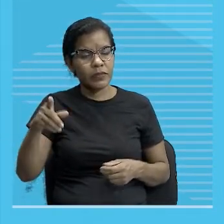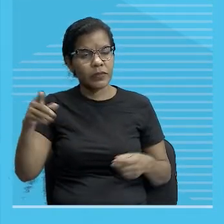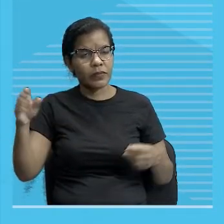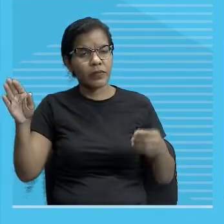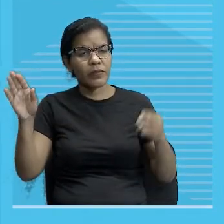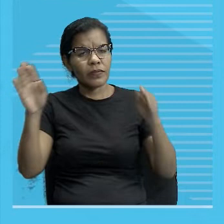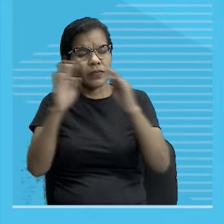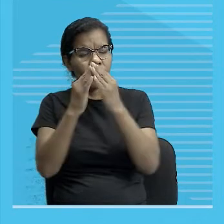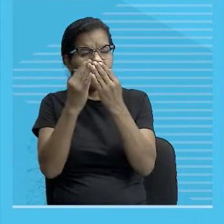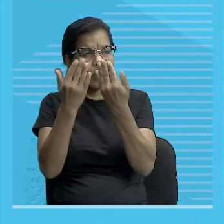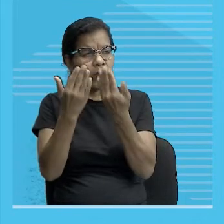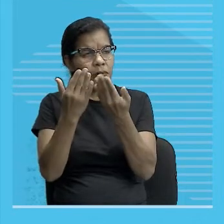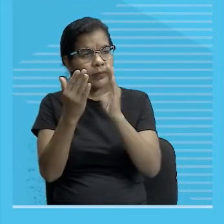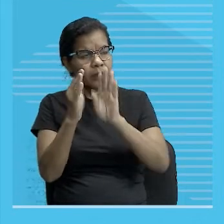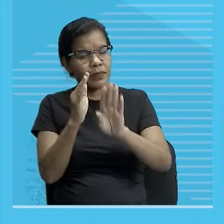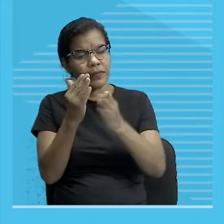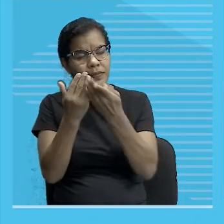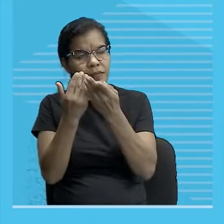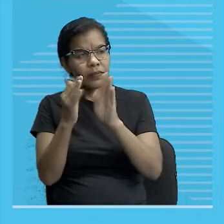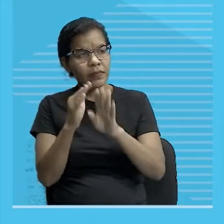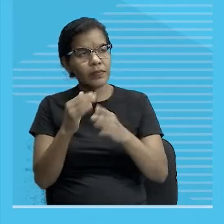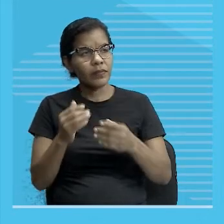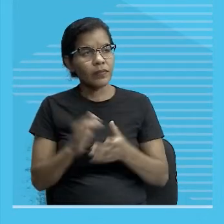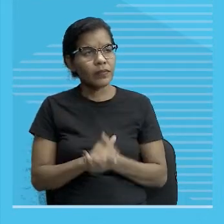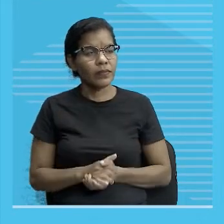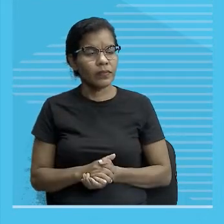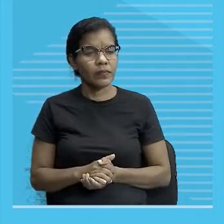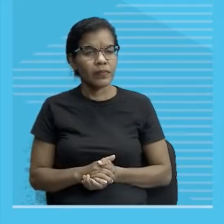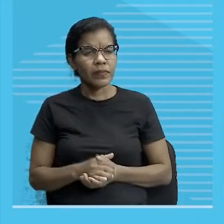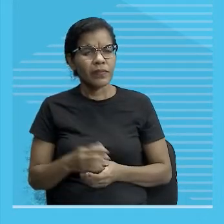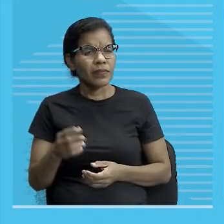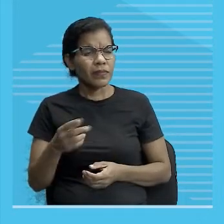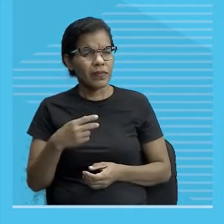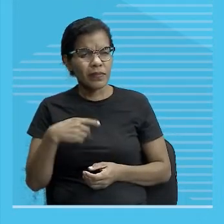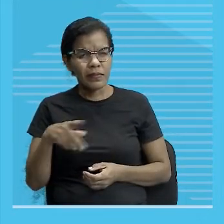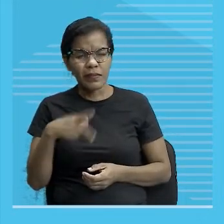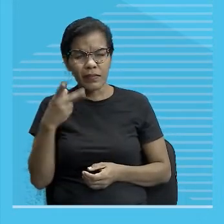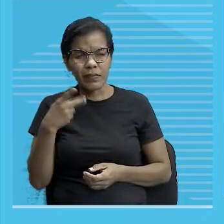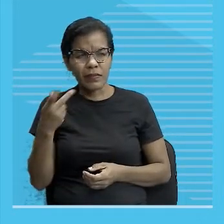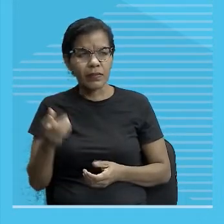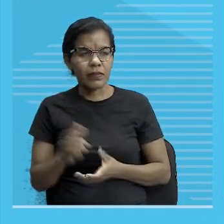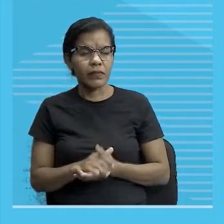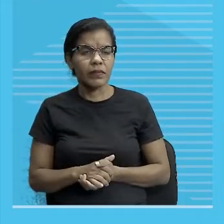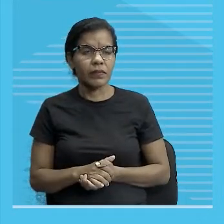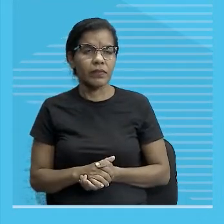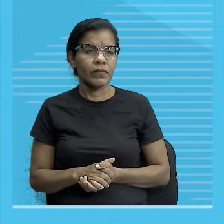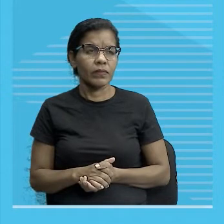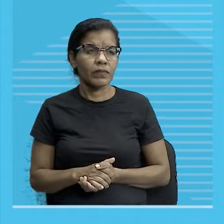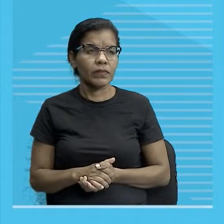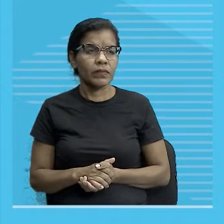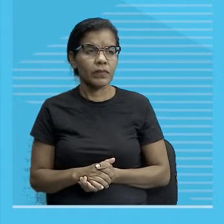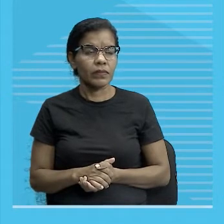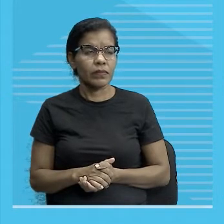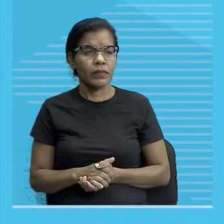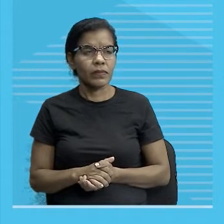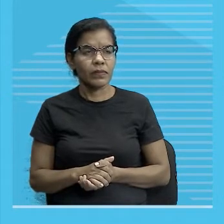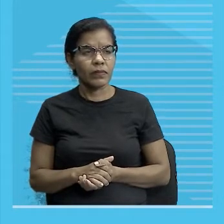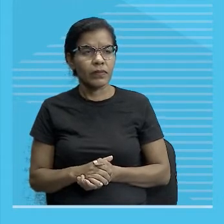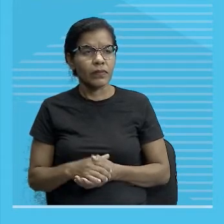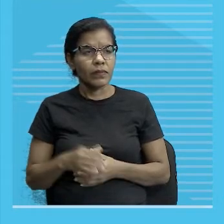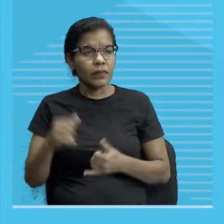Um exemplo bem simples para você perceber. Ó. Por que, que você não disse o homem? Se você escolheu antes do substantivo homem colocar o artigo